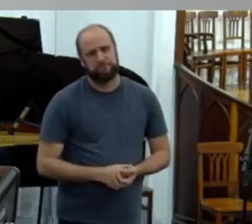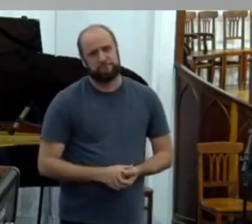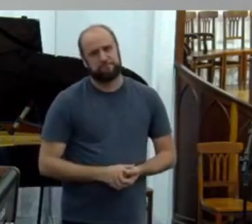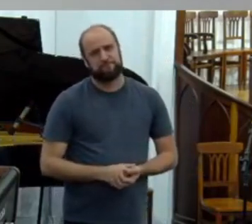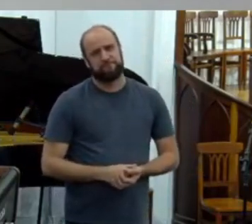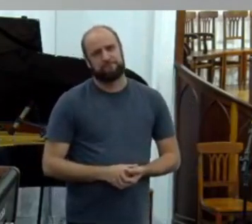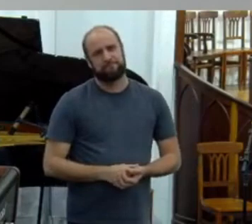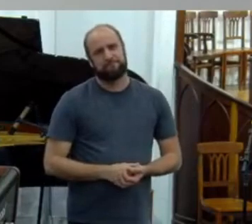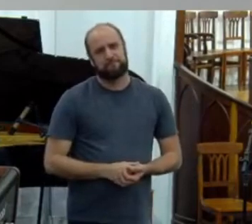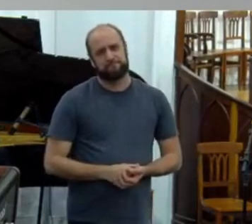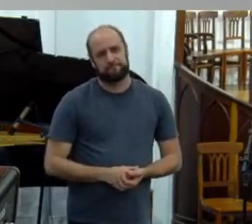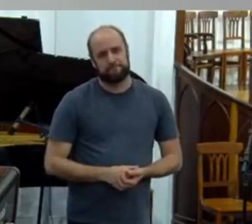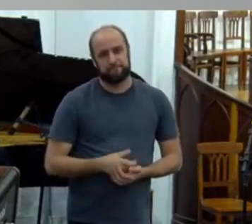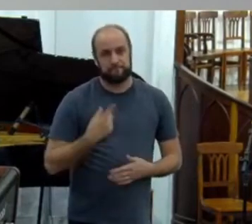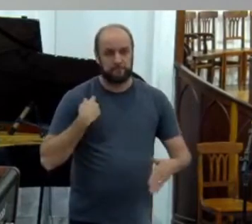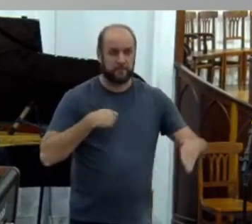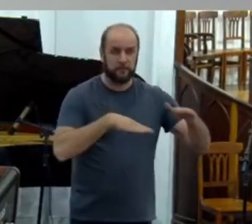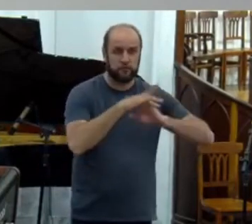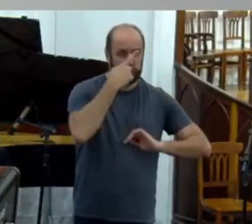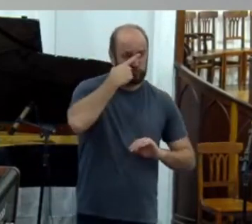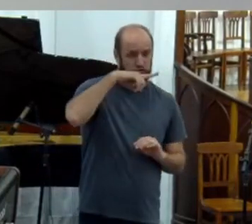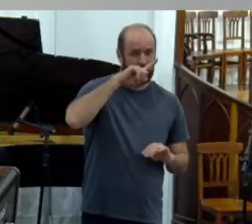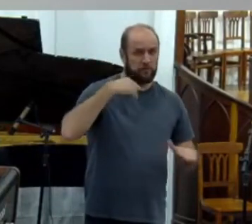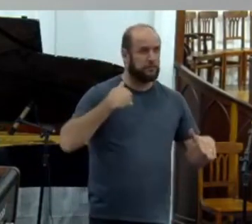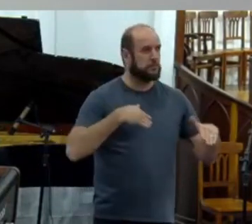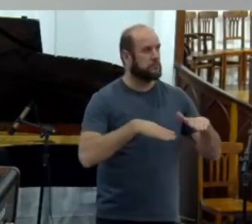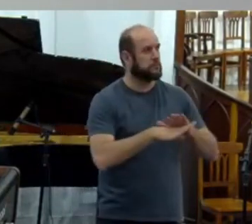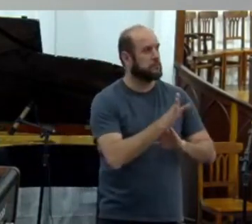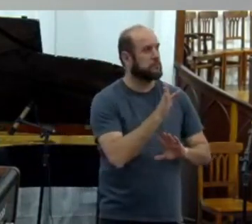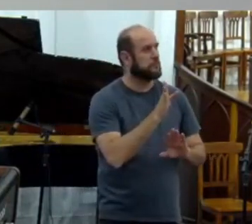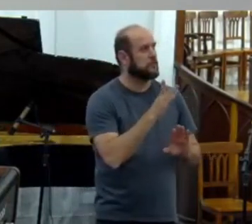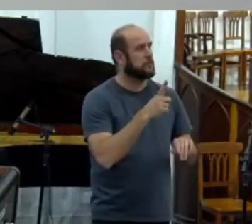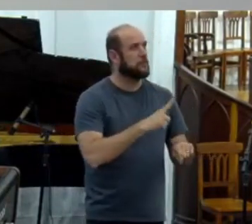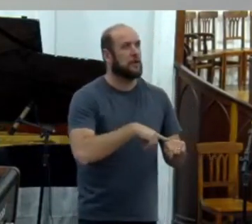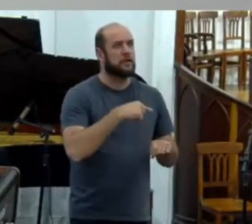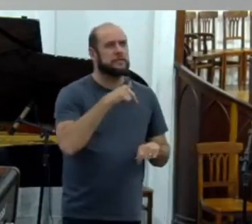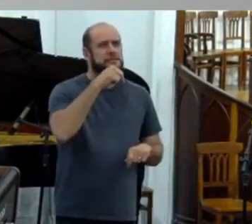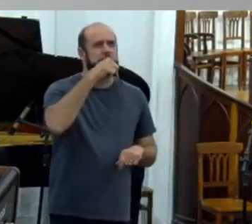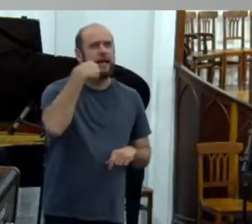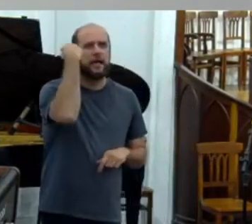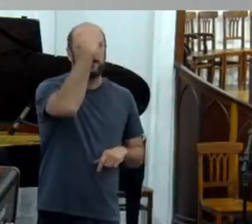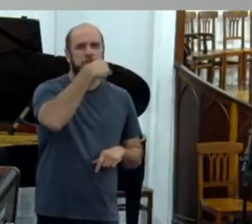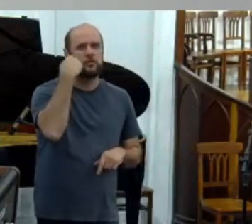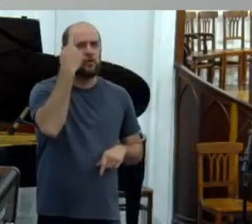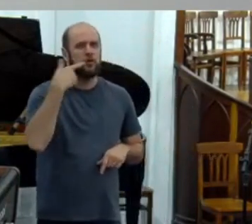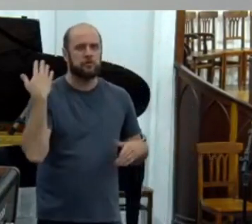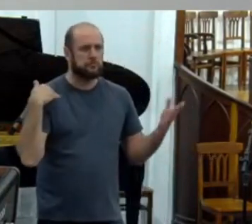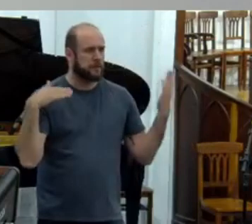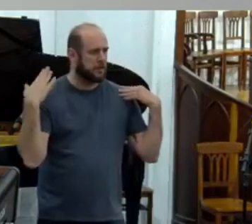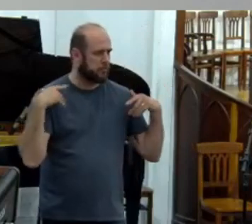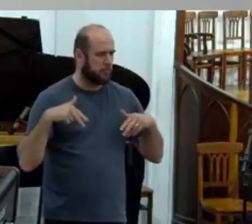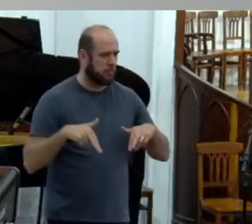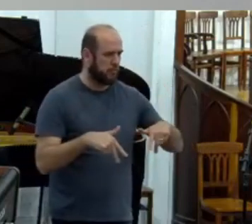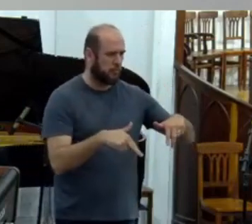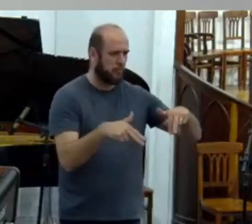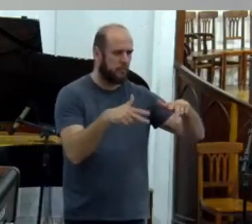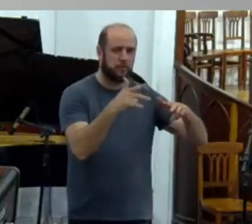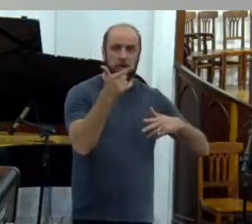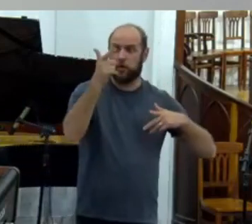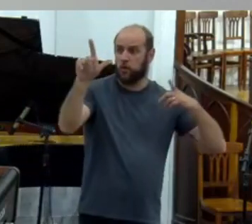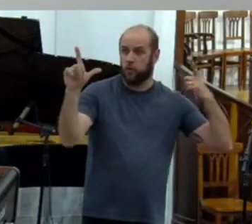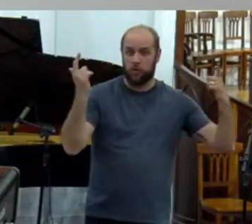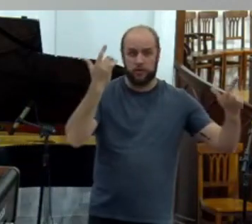A gente entra dentro de um shopping e quando se viu, se foram 6, 7 horas, porque outras pessoas até mesmo